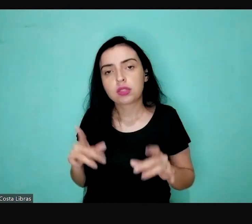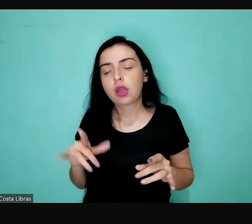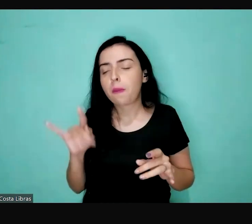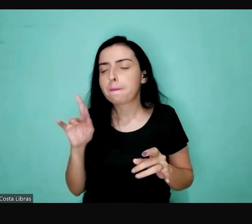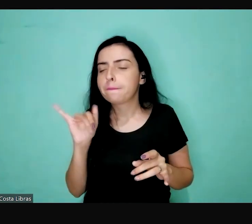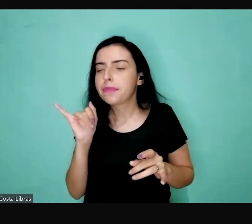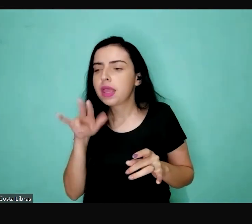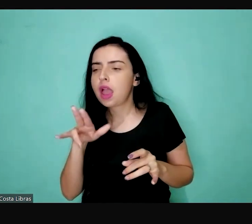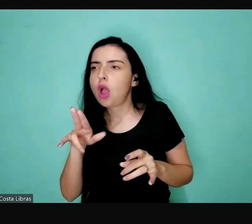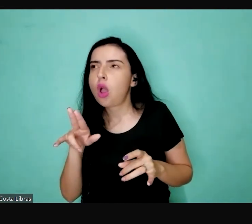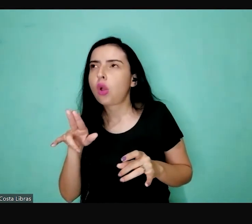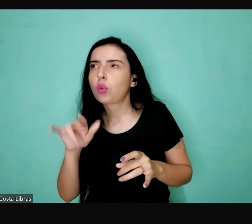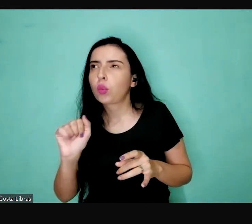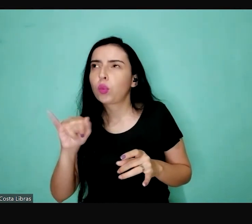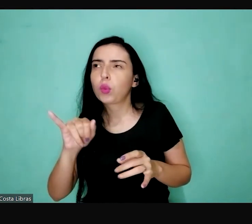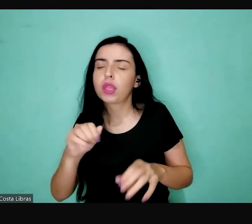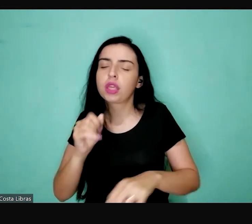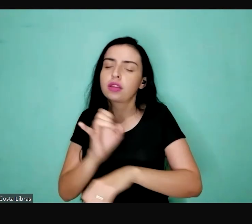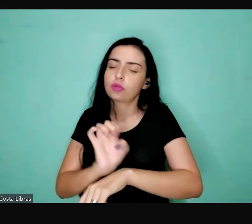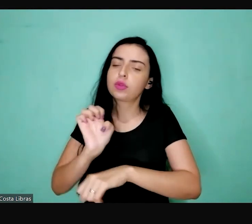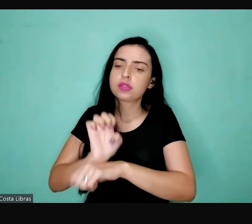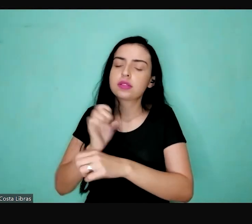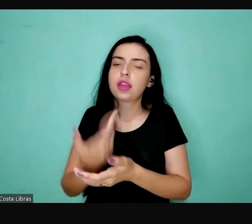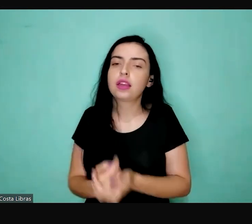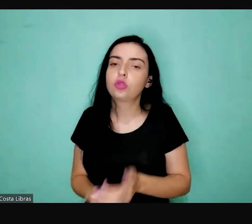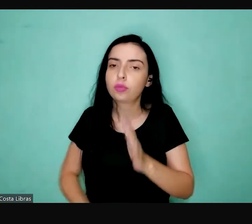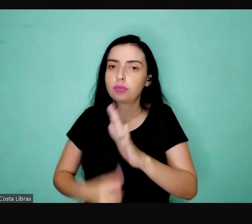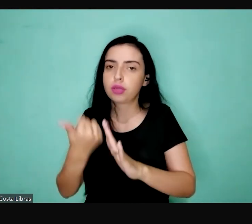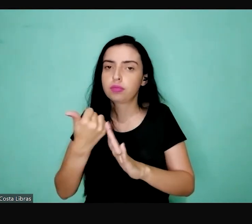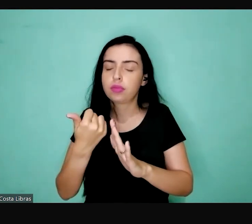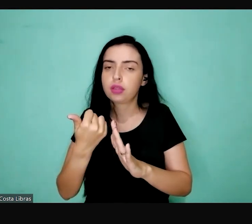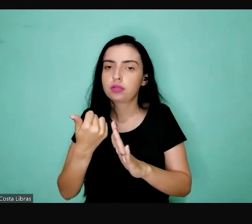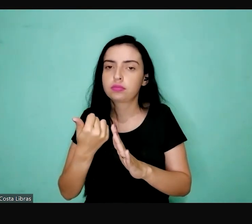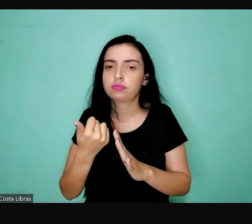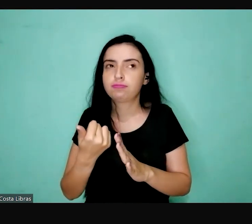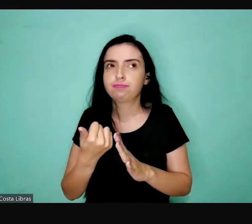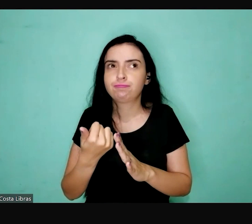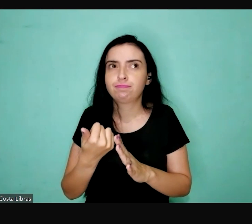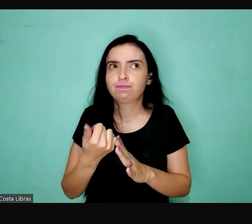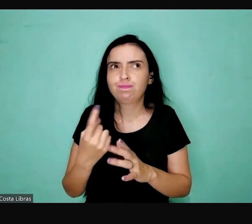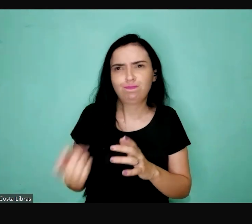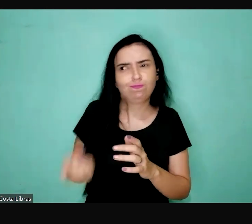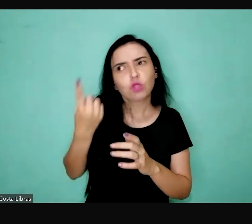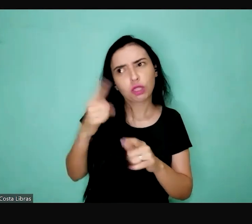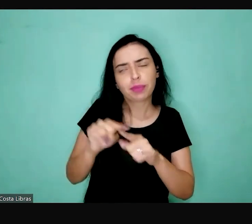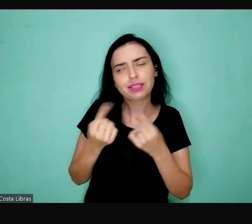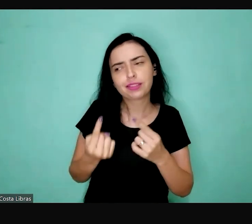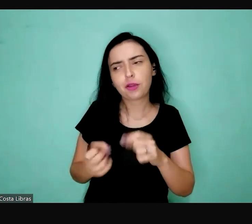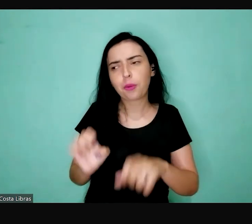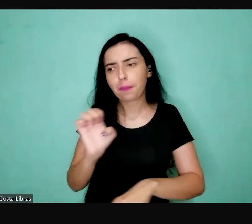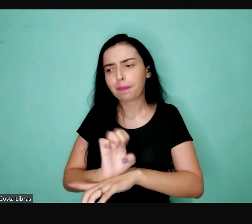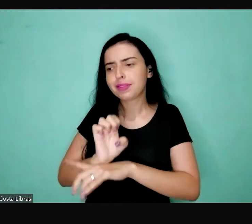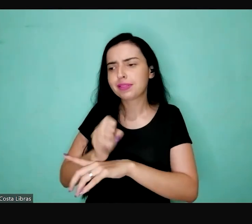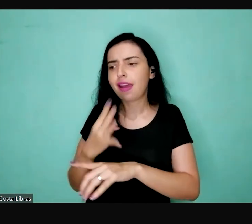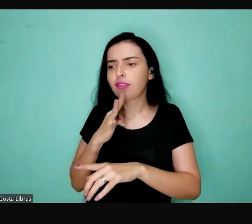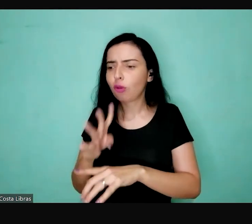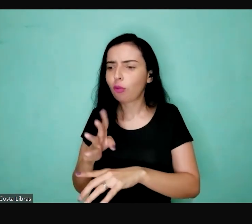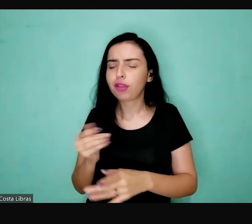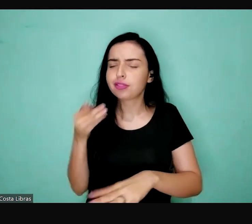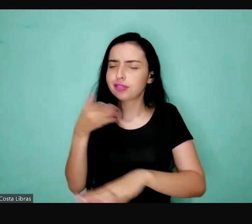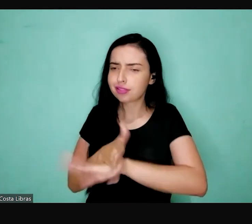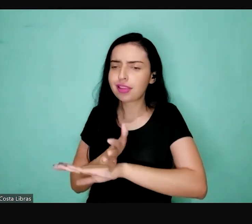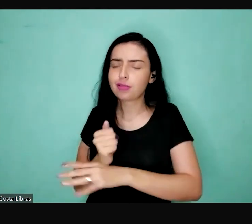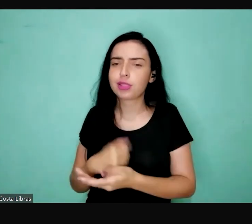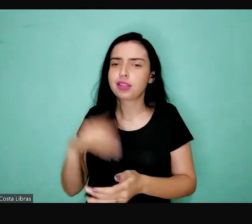foi a primeiro, pode soar muito estranho, mas foi o primeiro estado que eu conheci